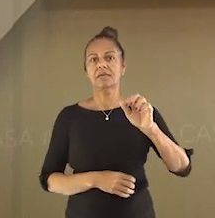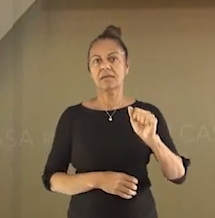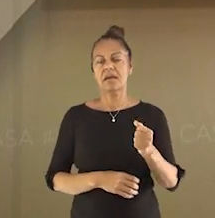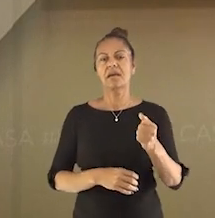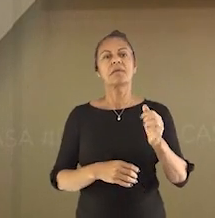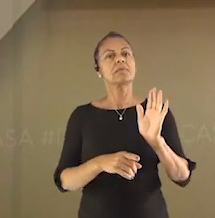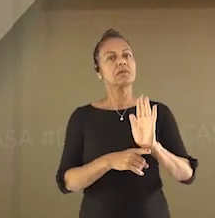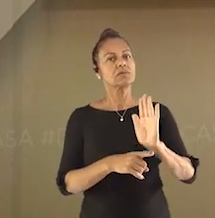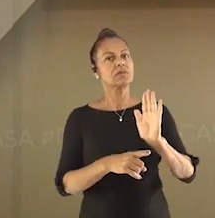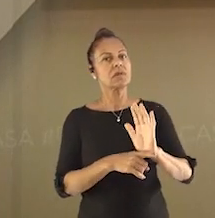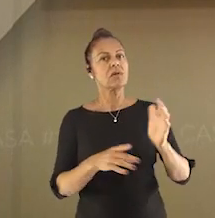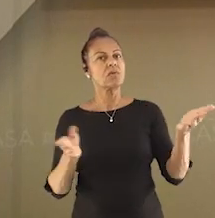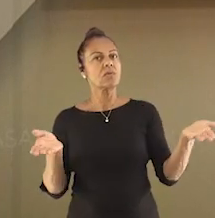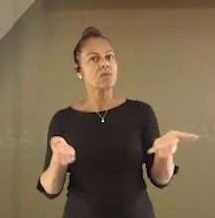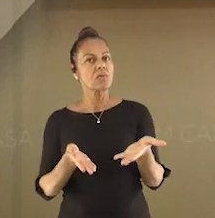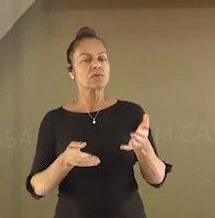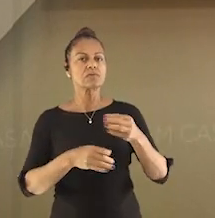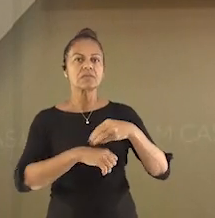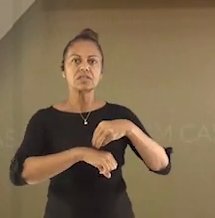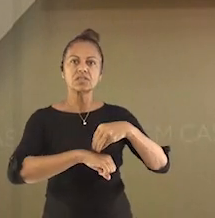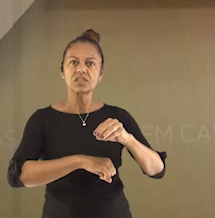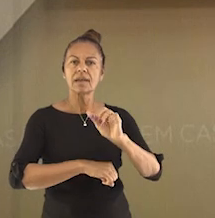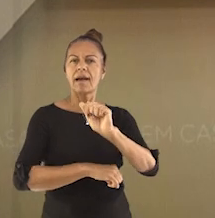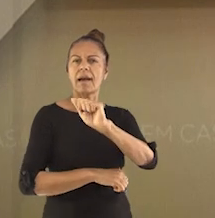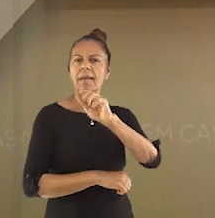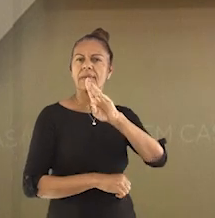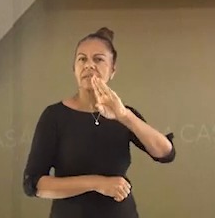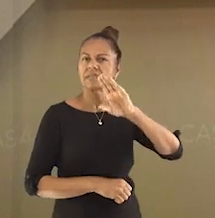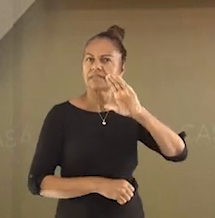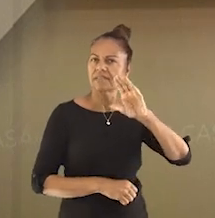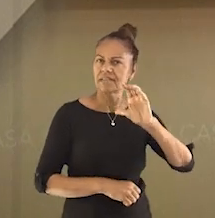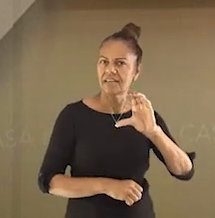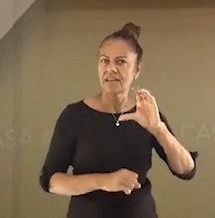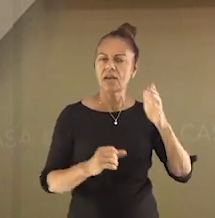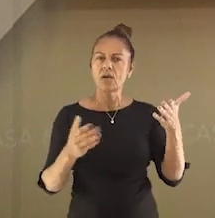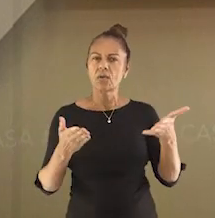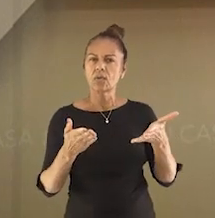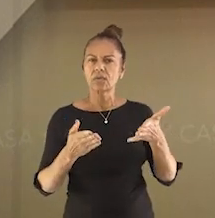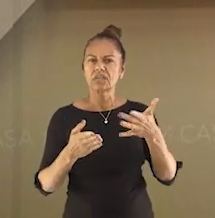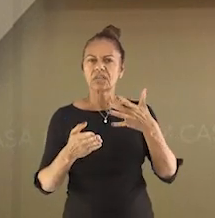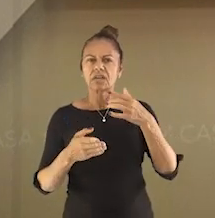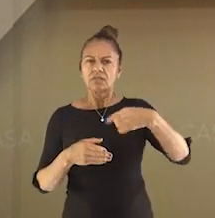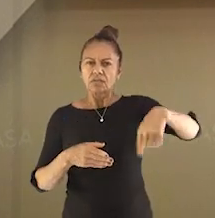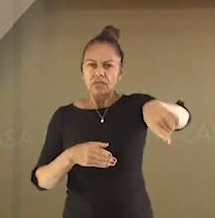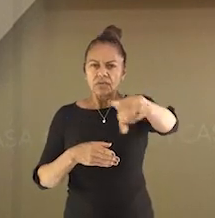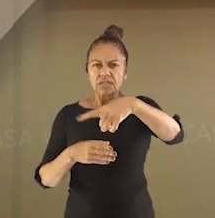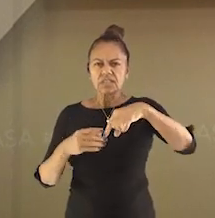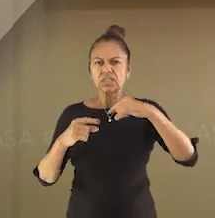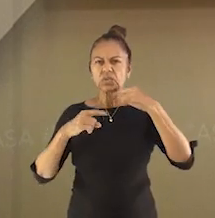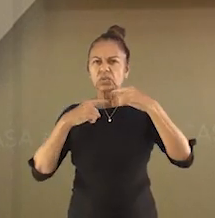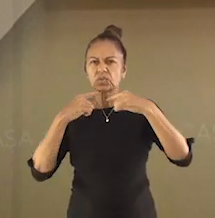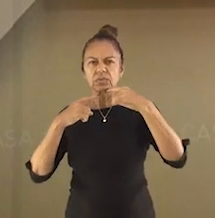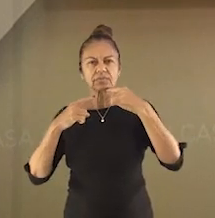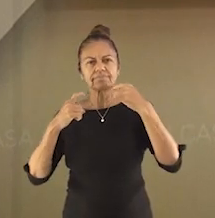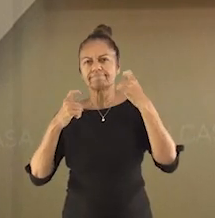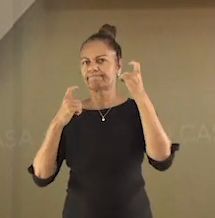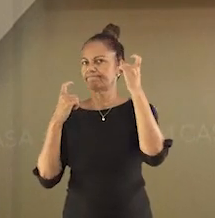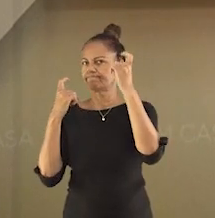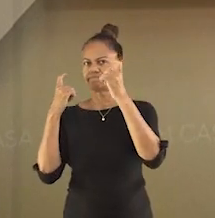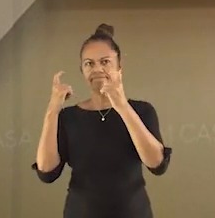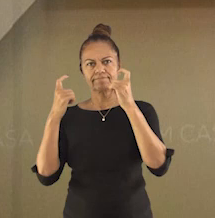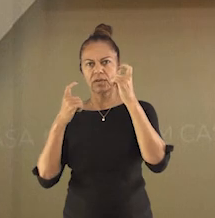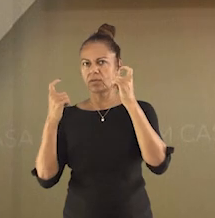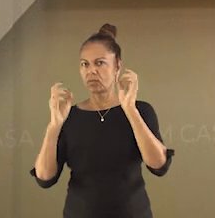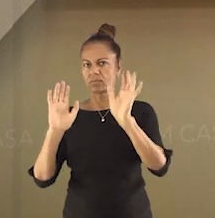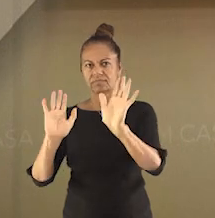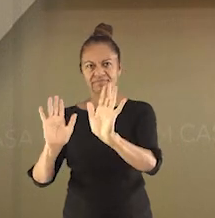contribuir com a nossa dica de alfabetização de hoje. Mas se ficou alguma dúvida, não se preocupe, que vou ilustrar para que